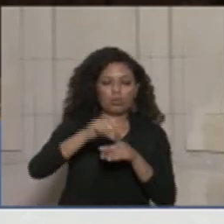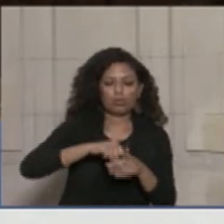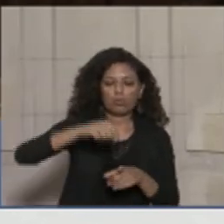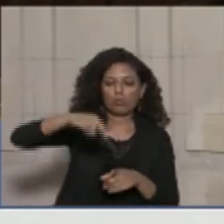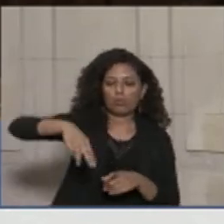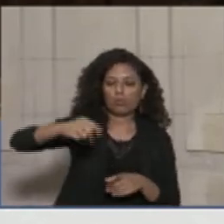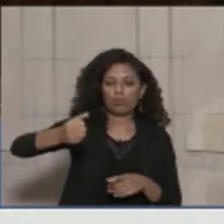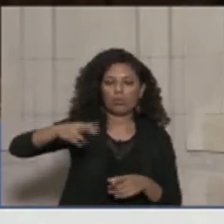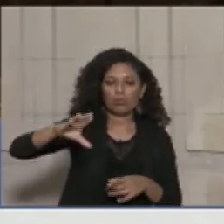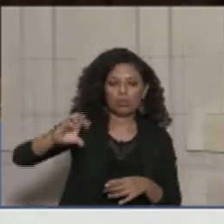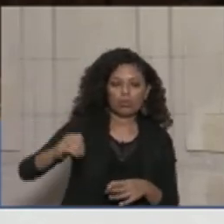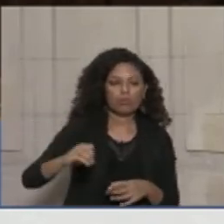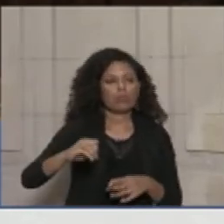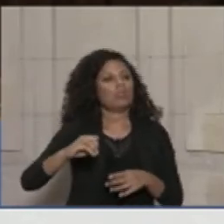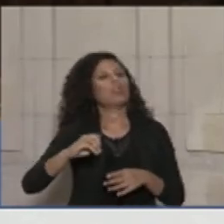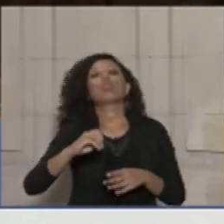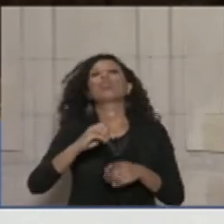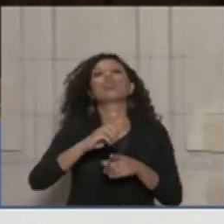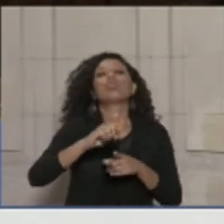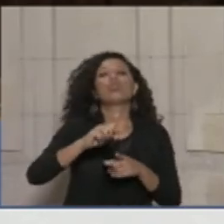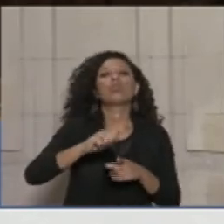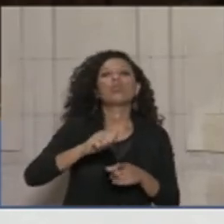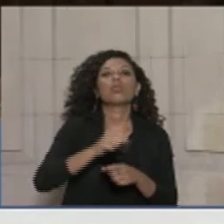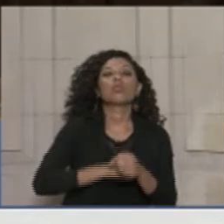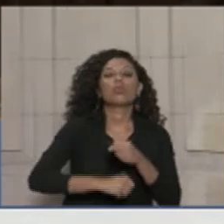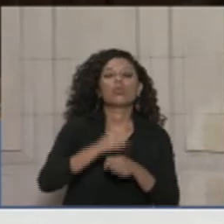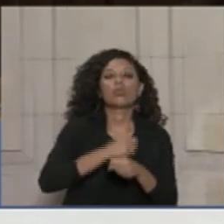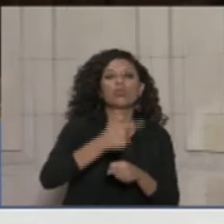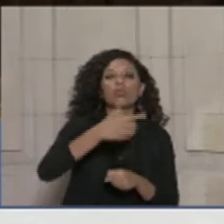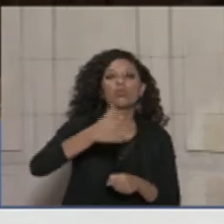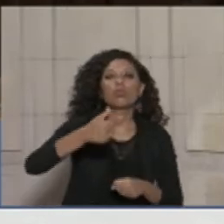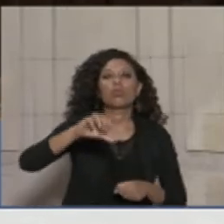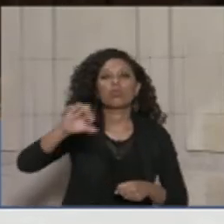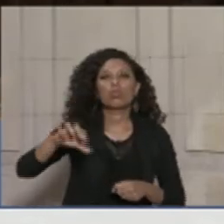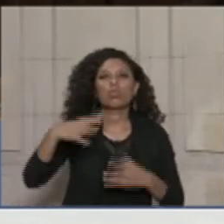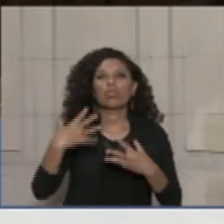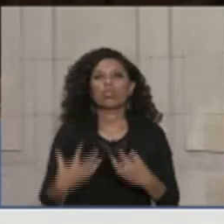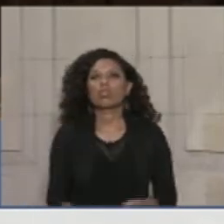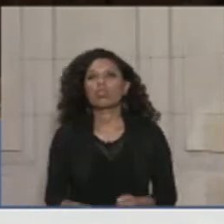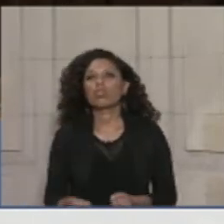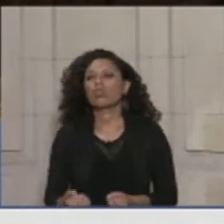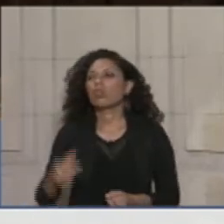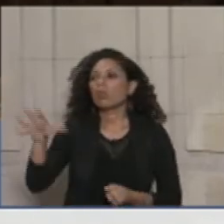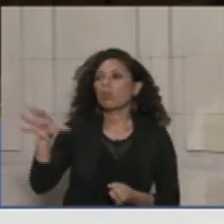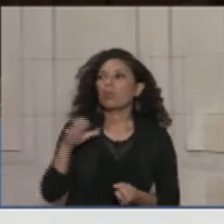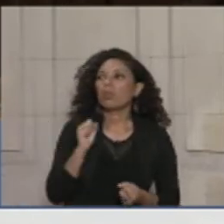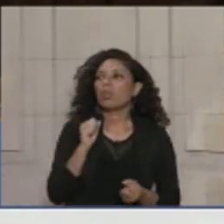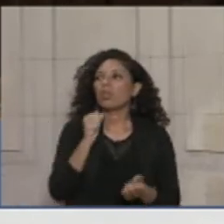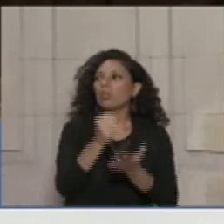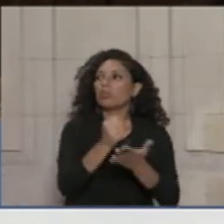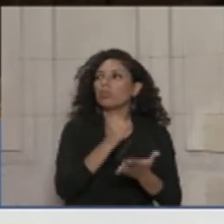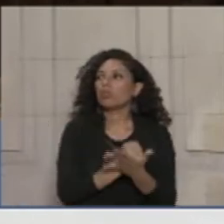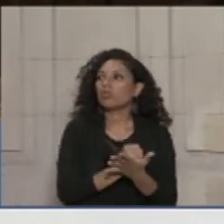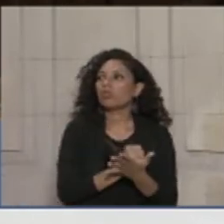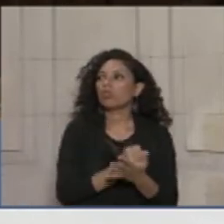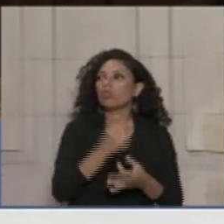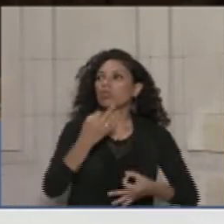de 2019, aceitou por unanimidade torná-lo réu.